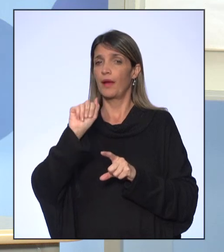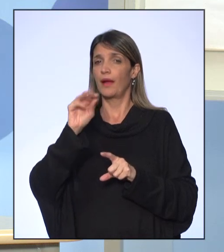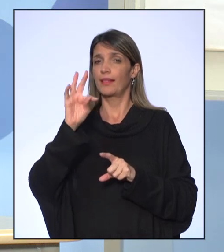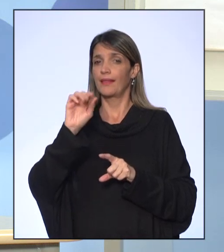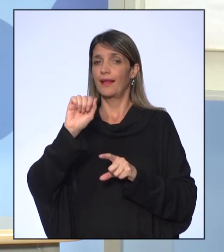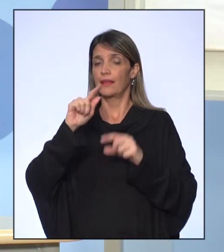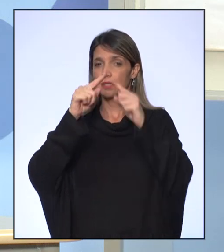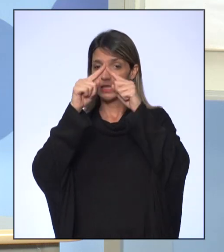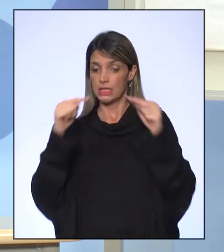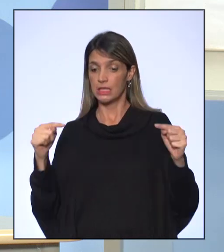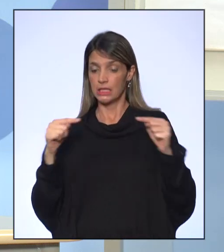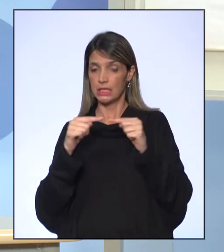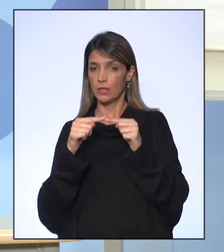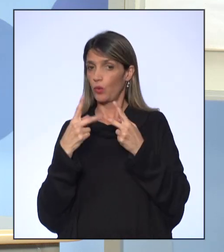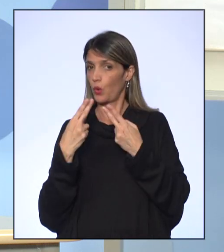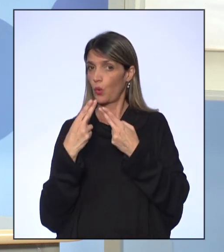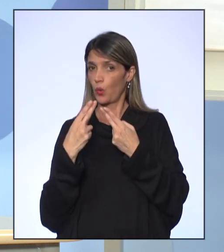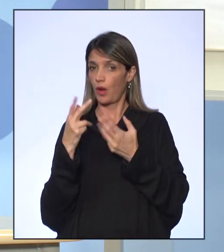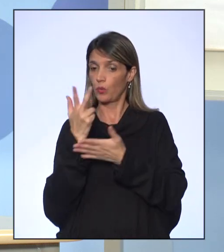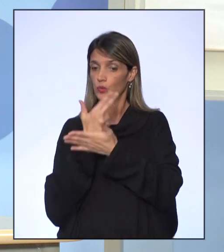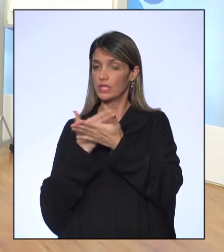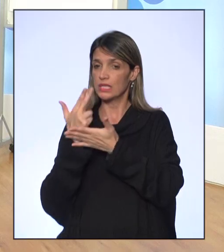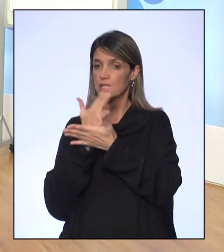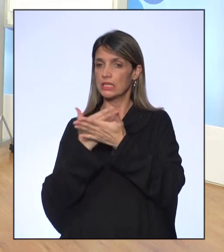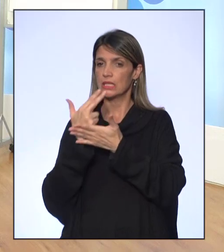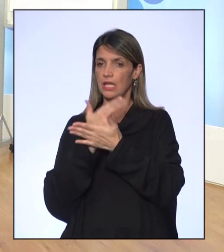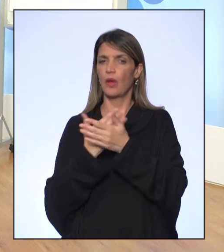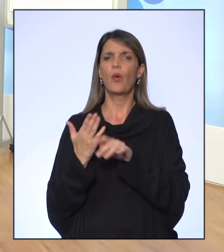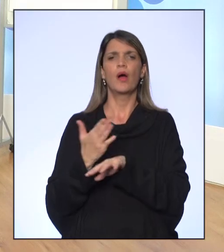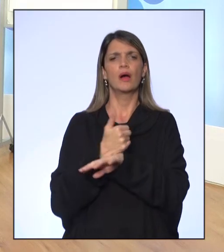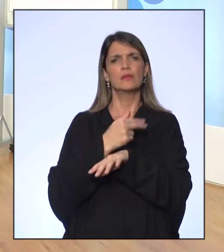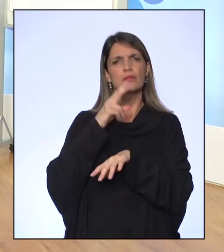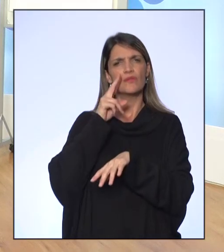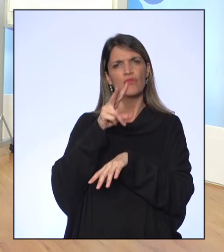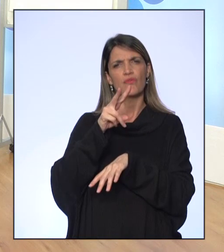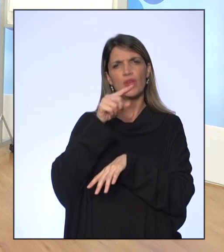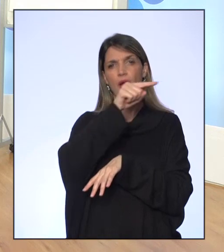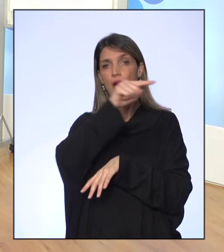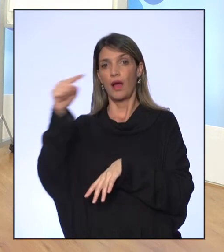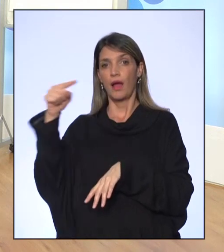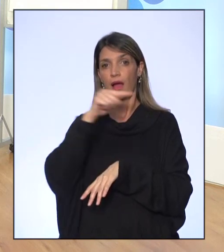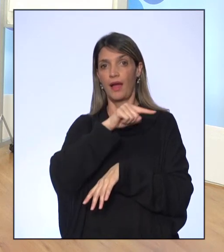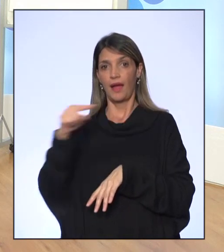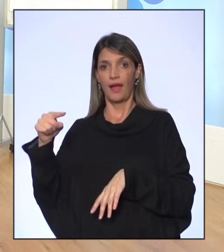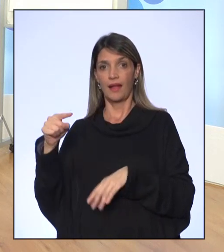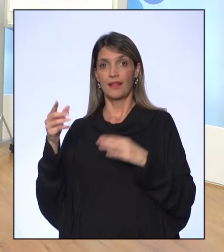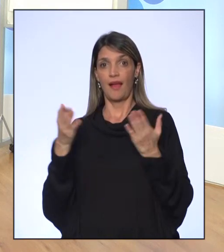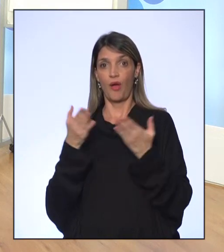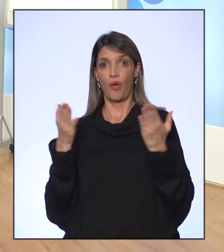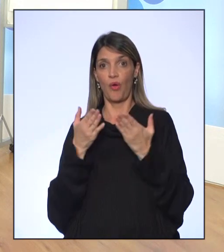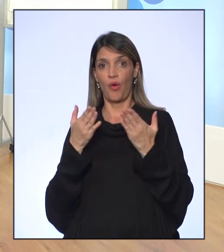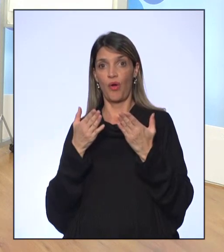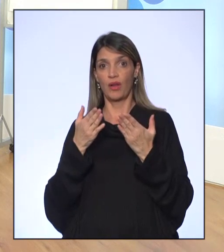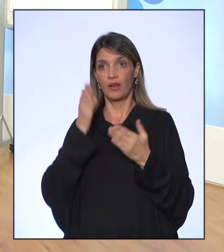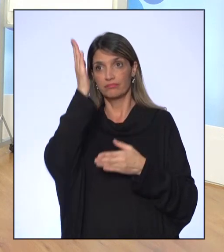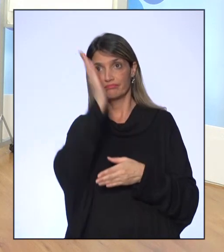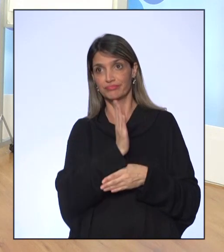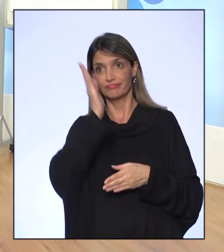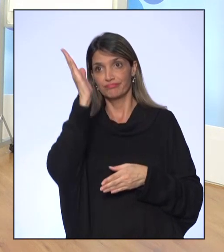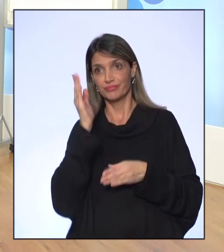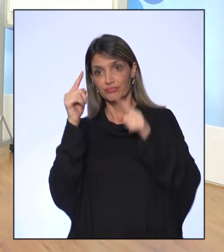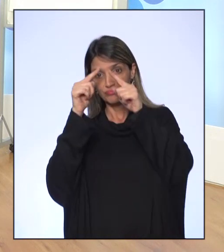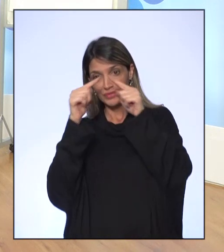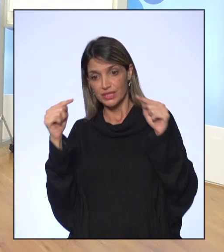um triângulo como está na figura. Ah, verdade, que a gente antes via só nas retas, né? Agora a gente está passando para o triângulo. Isso mesmo. E